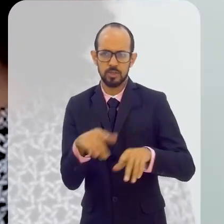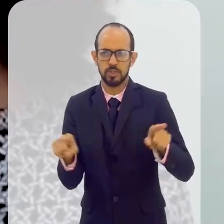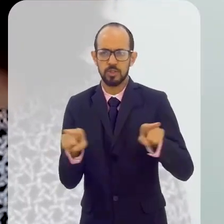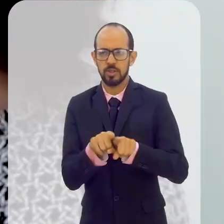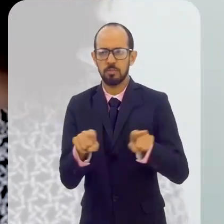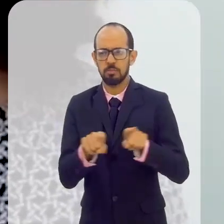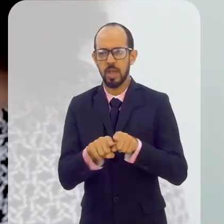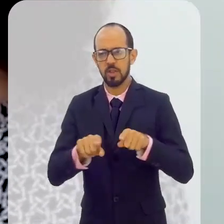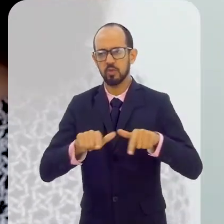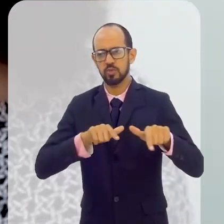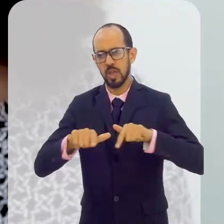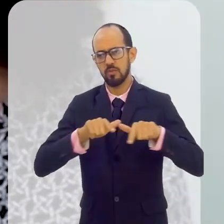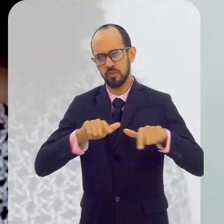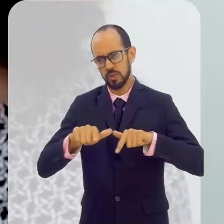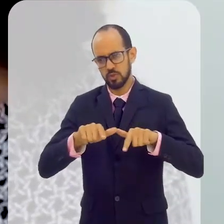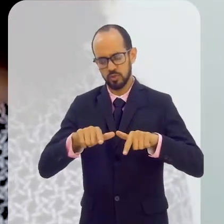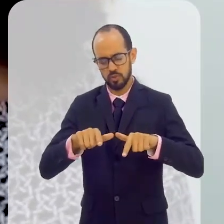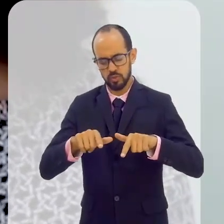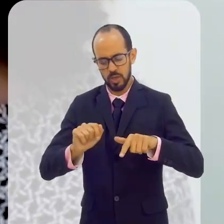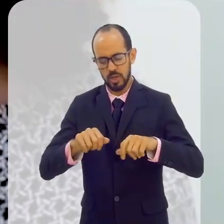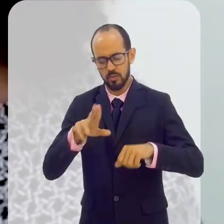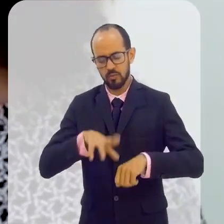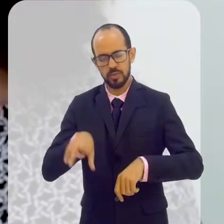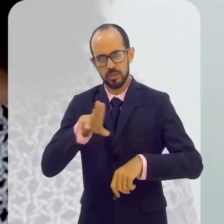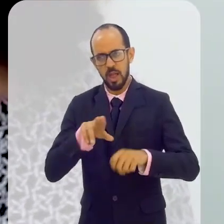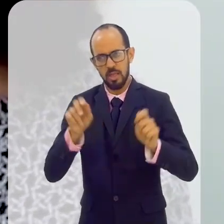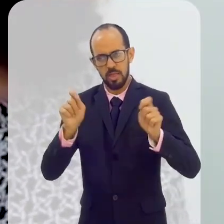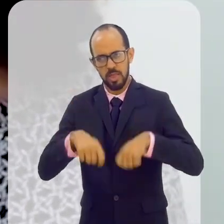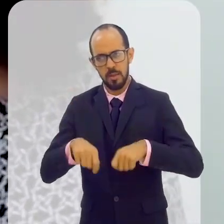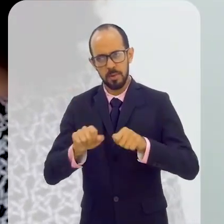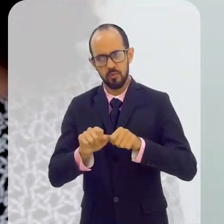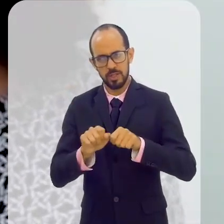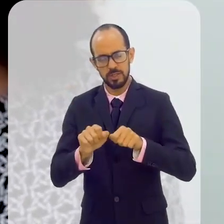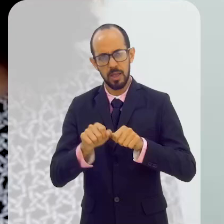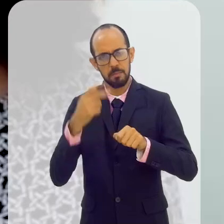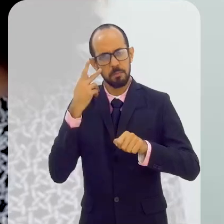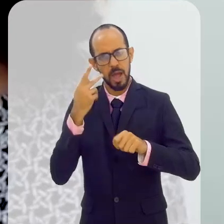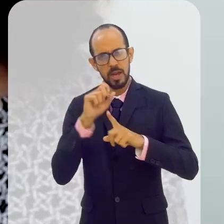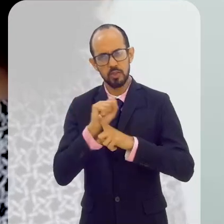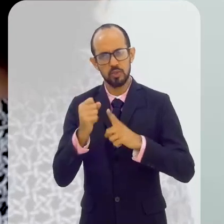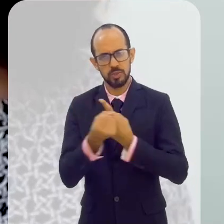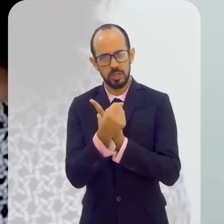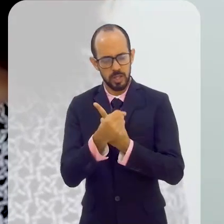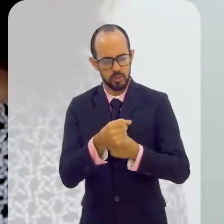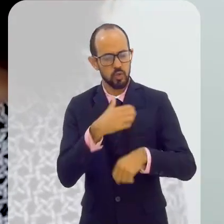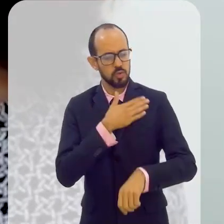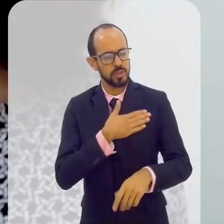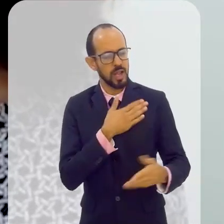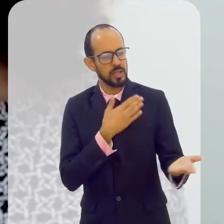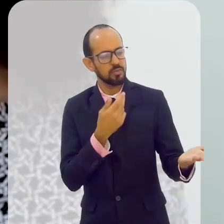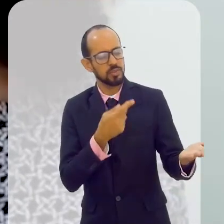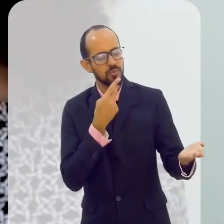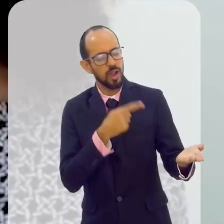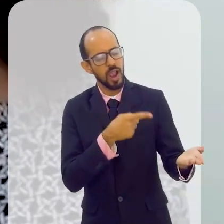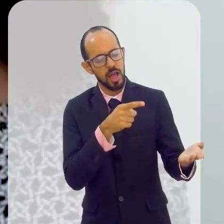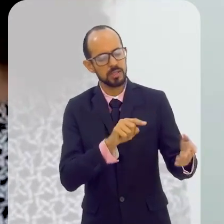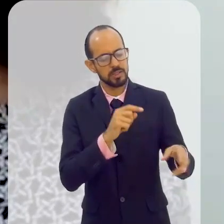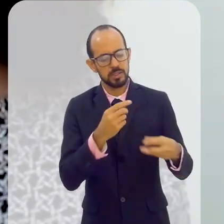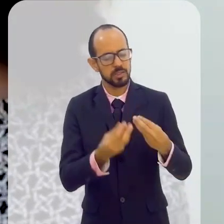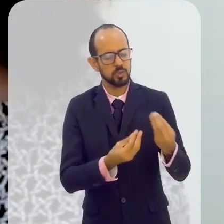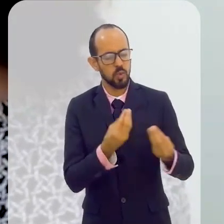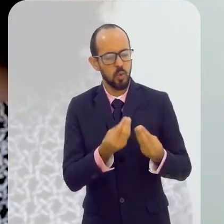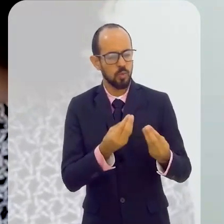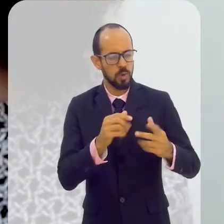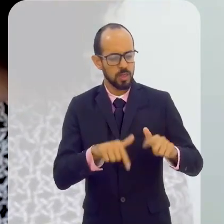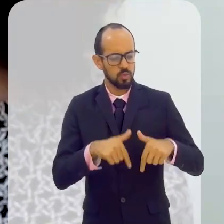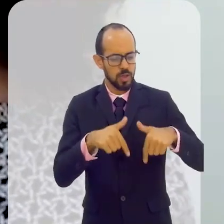prática, do serviço também que a universidade pode prestar à própria sociedade. Queria que a senhora falasse um pouquinho sobre isso, assim,